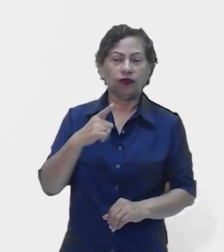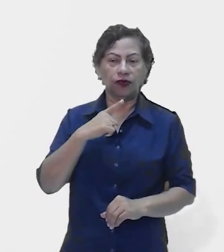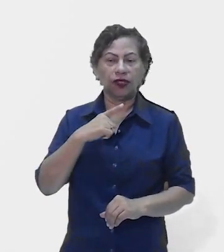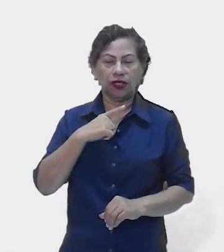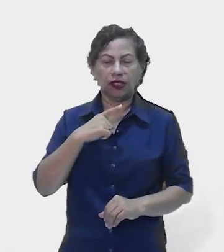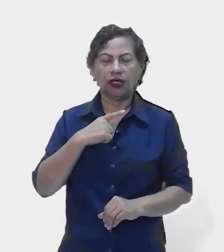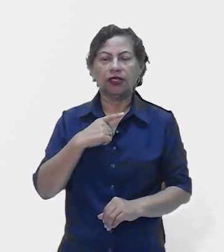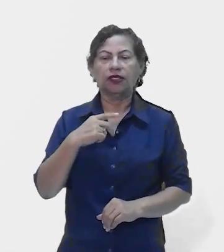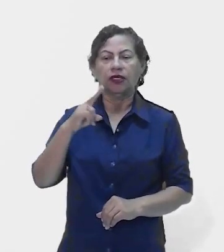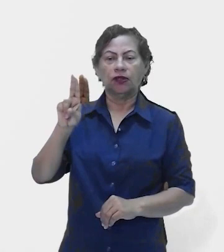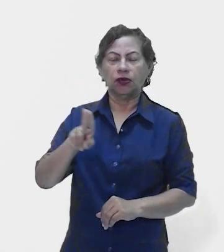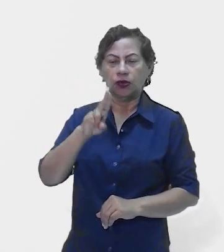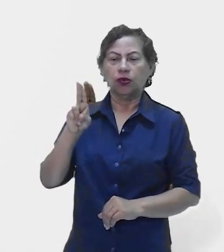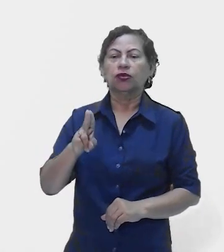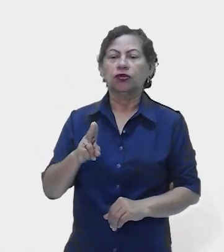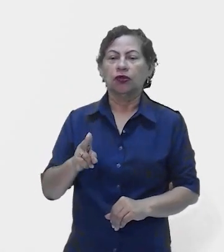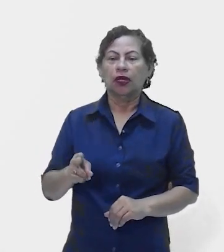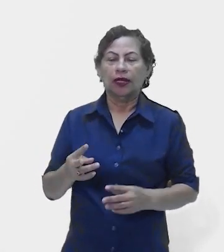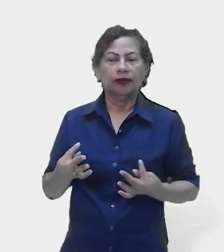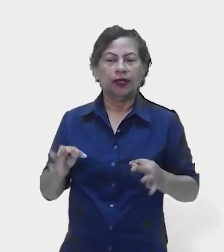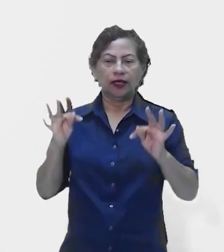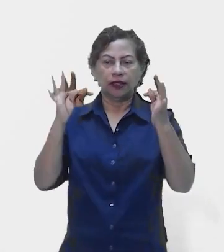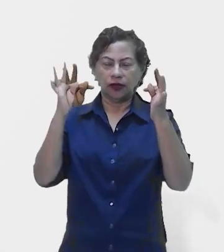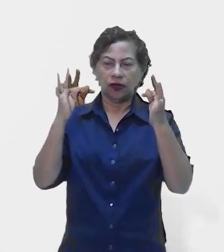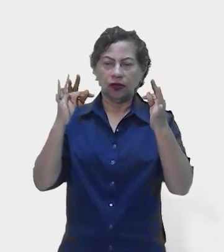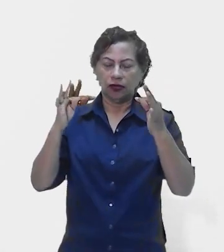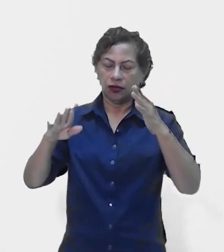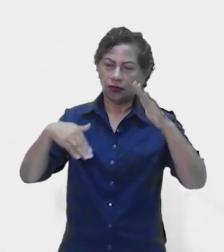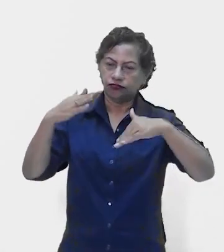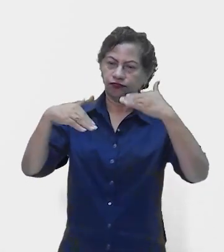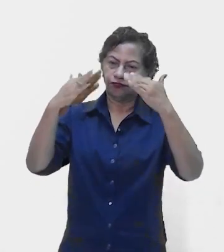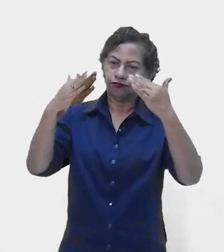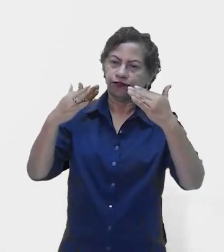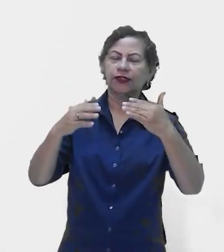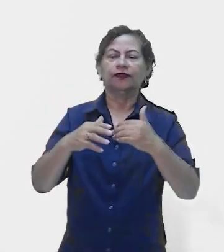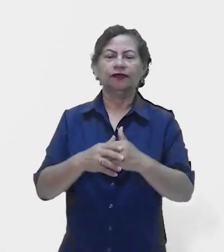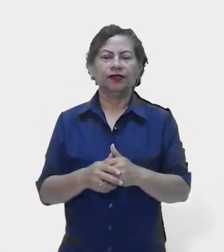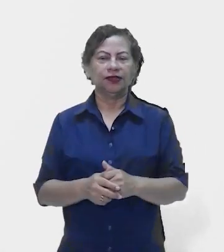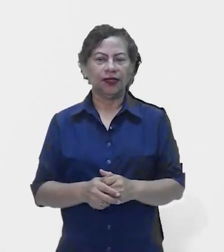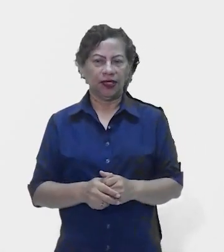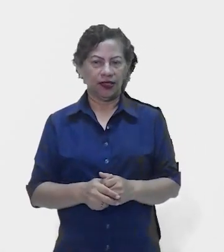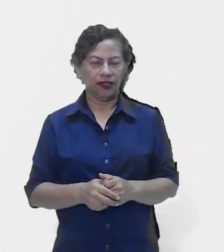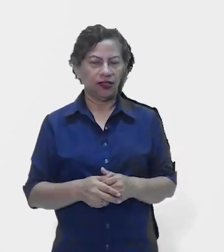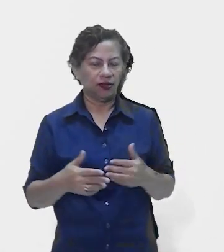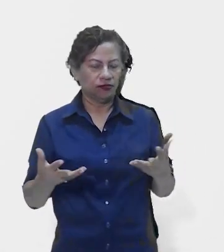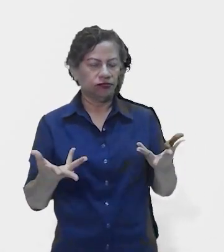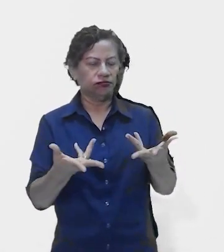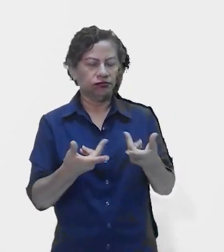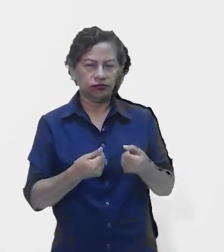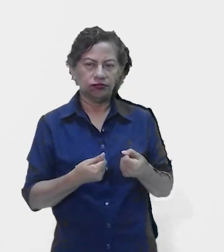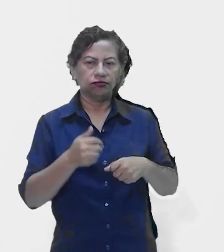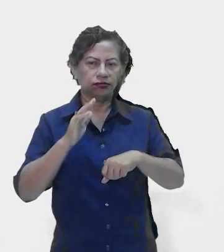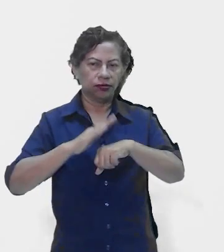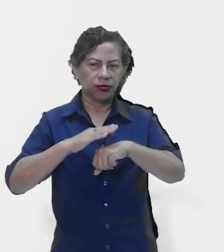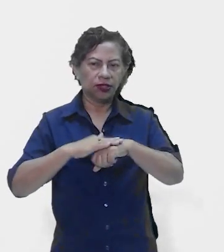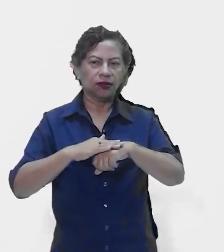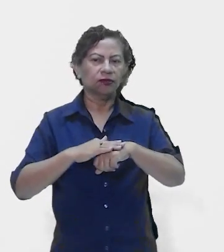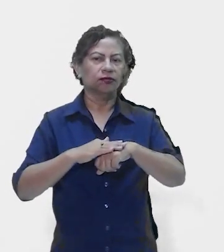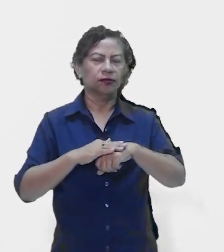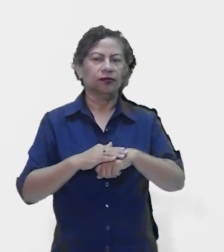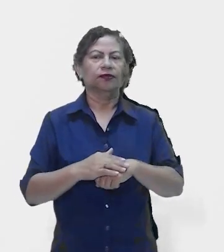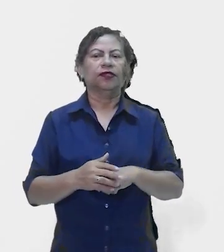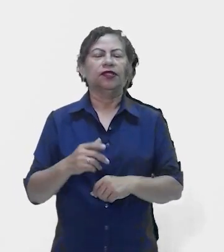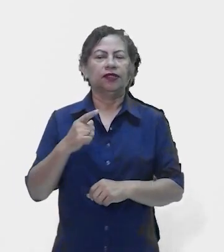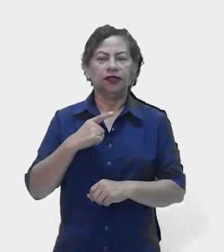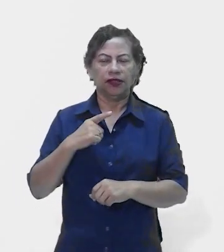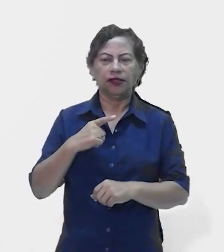recursos extremamente avançados. Então, as áreas mais modernas, as tecnologias, elas são bem avançadas e consideradas, assim, as